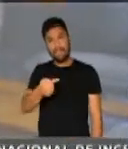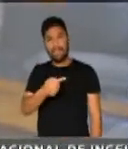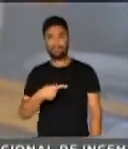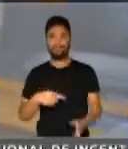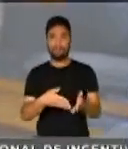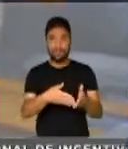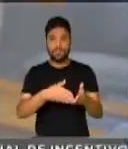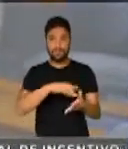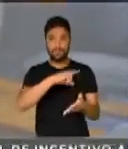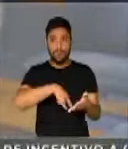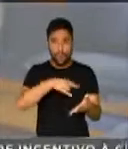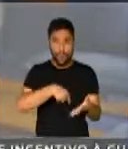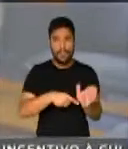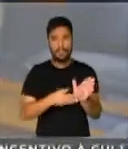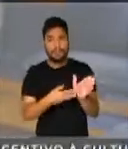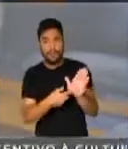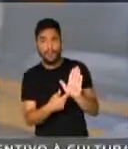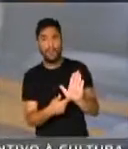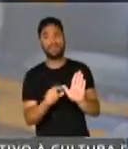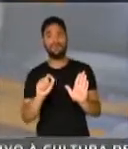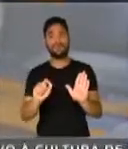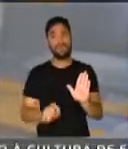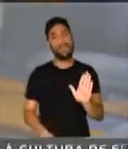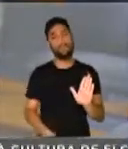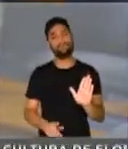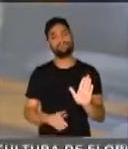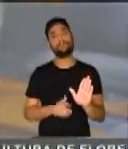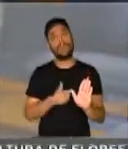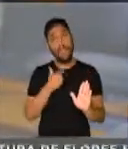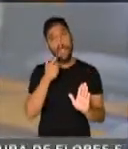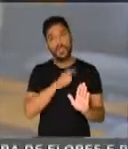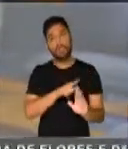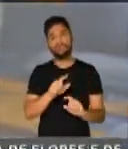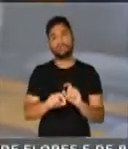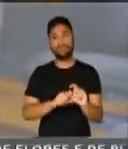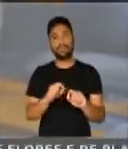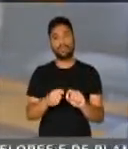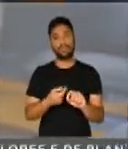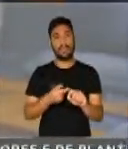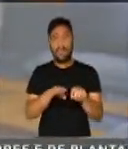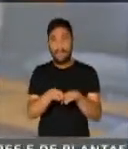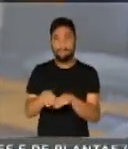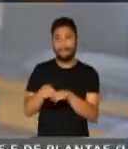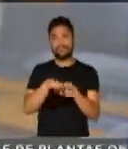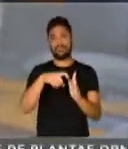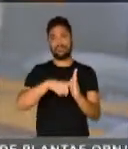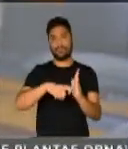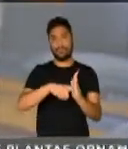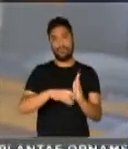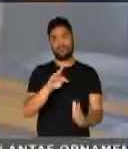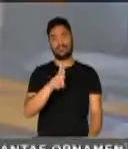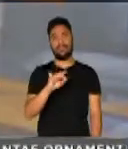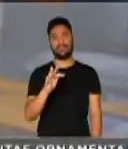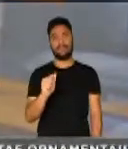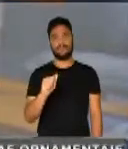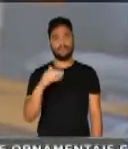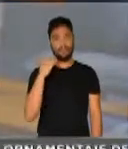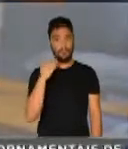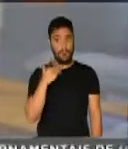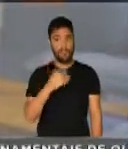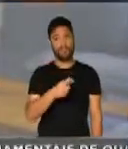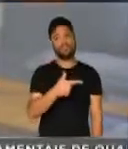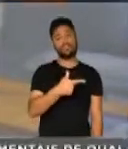pública em que, a partir deste requerimento, nós conseguimos a padronização das tarifas bancárias em